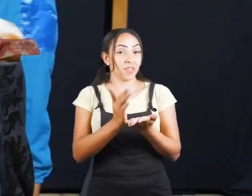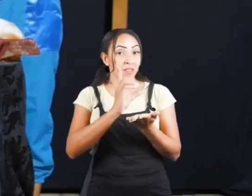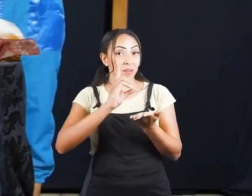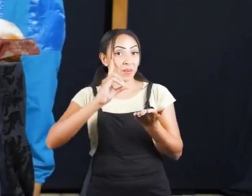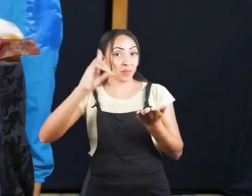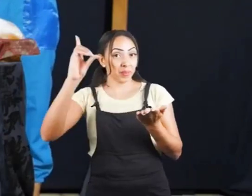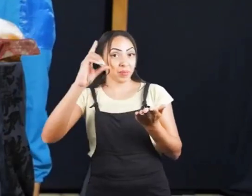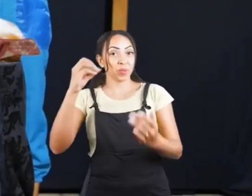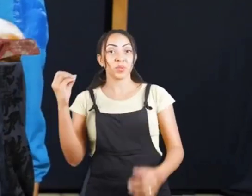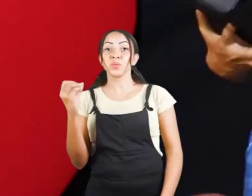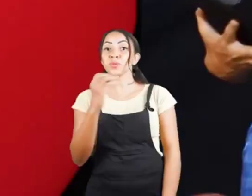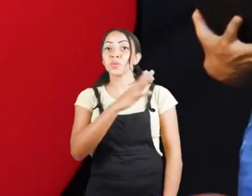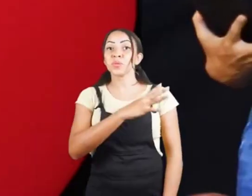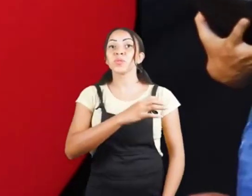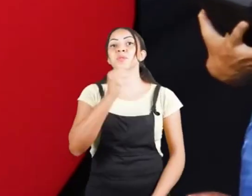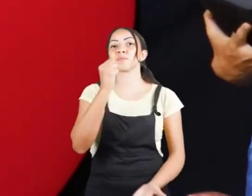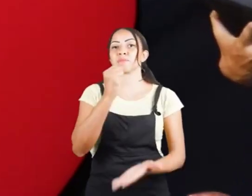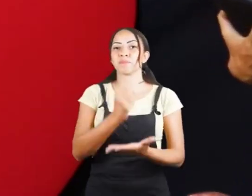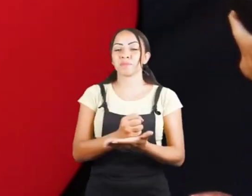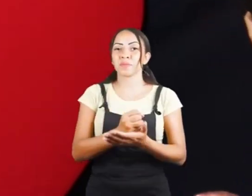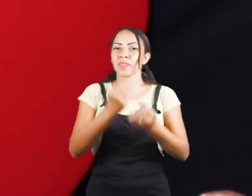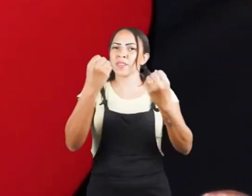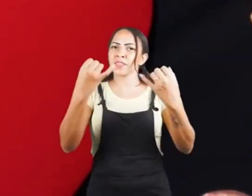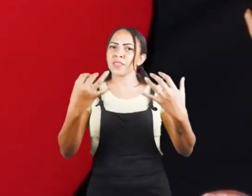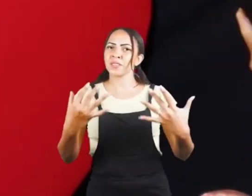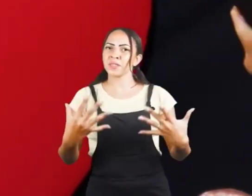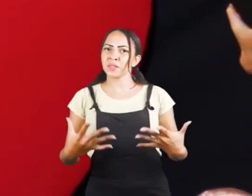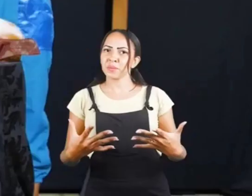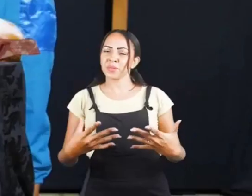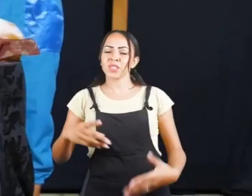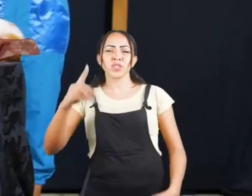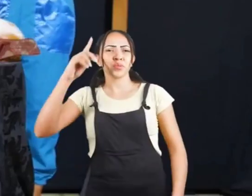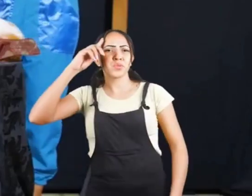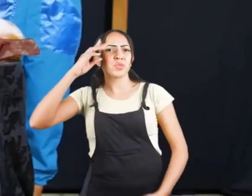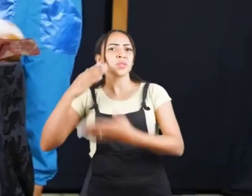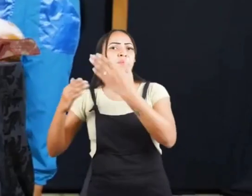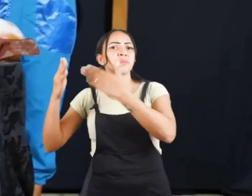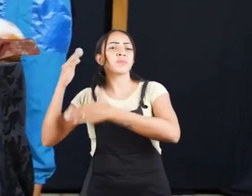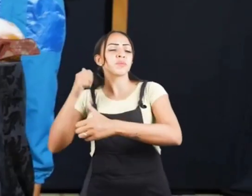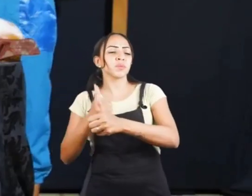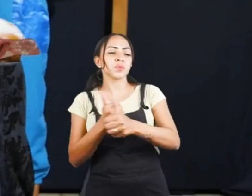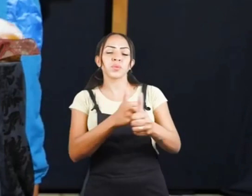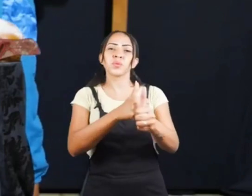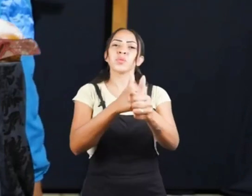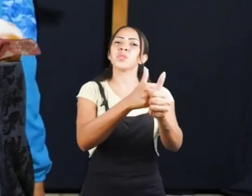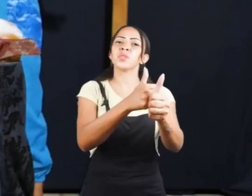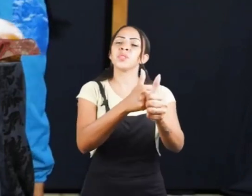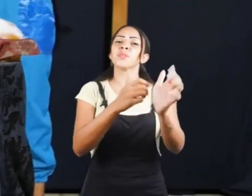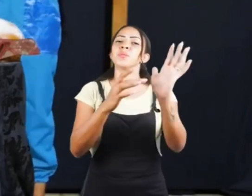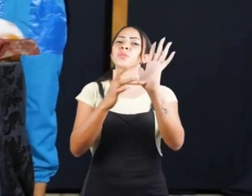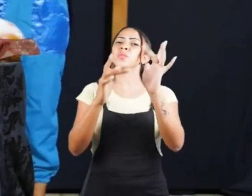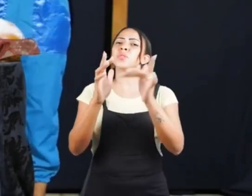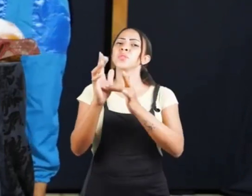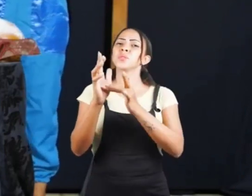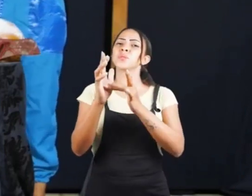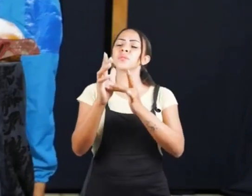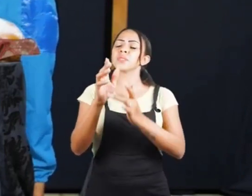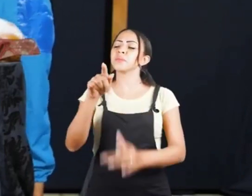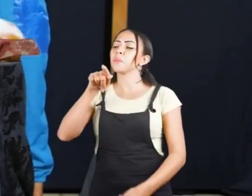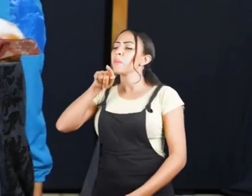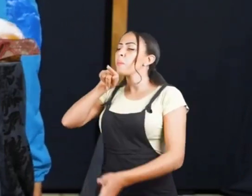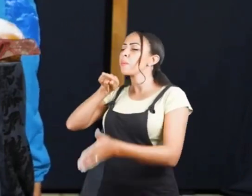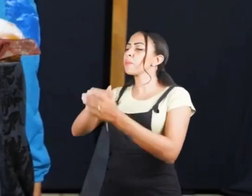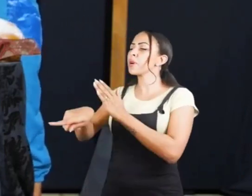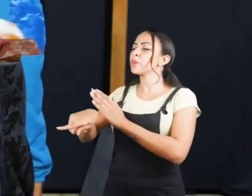Novo Testamento, conta que um dia os discípulos de Jesus perguntaram a ele: Mestre, onde